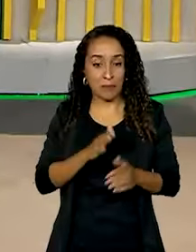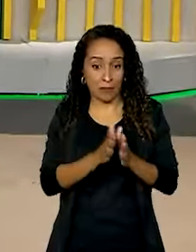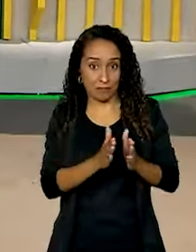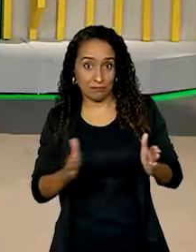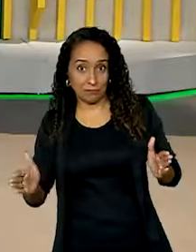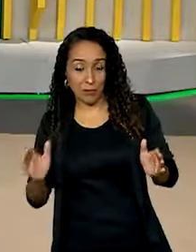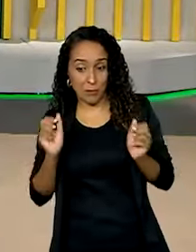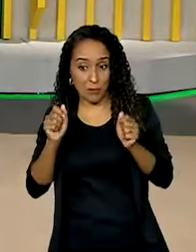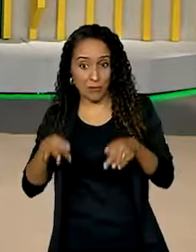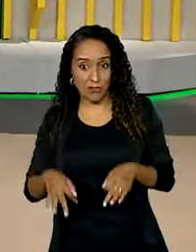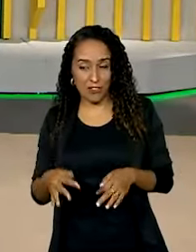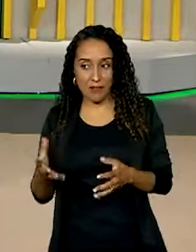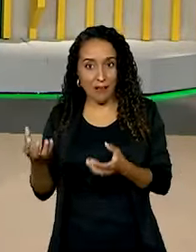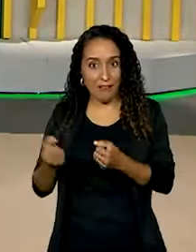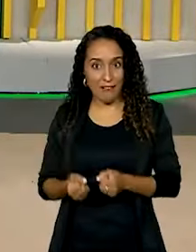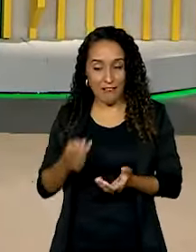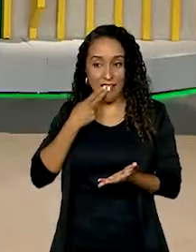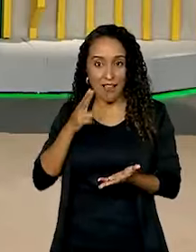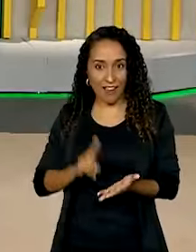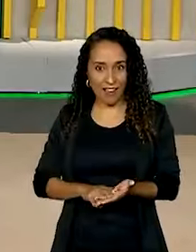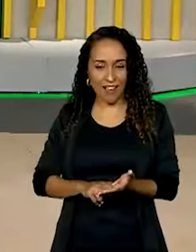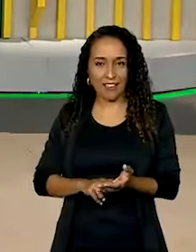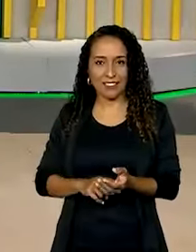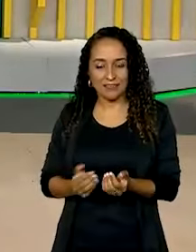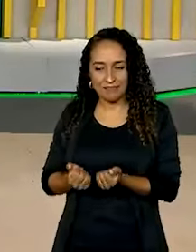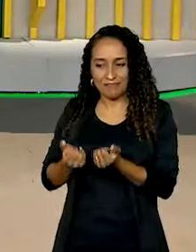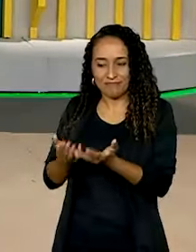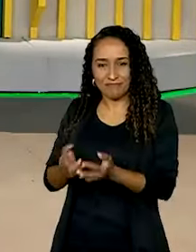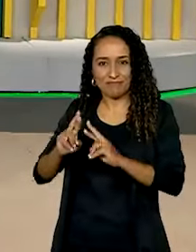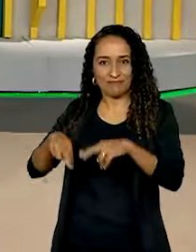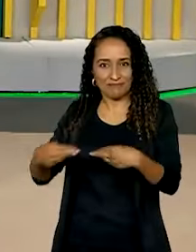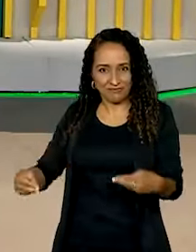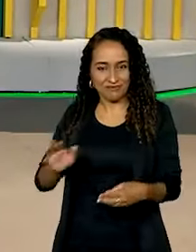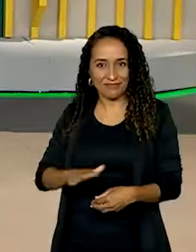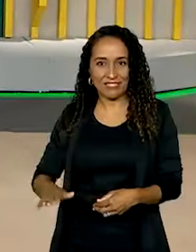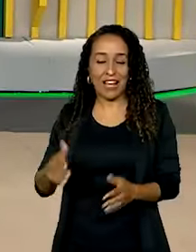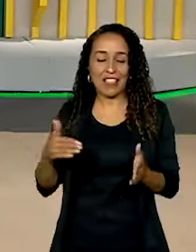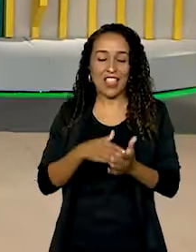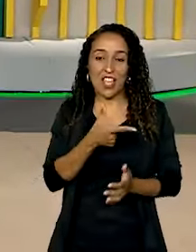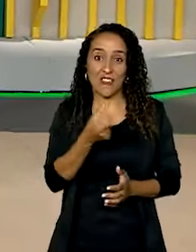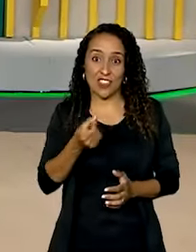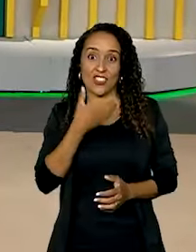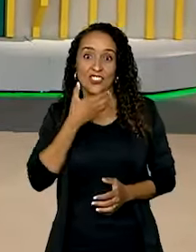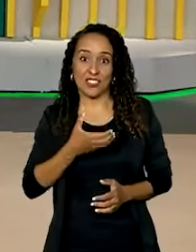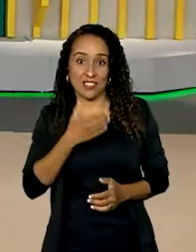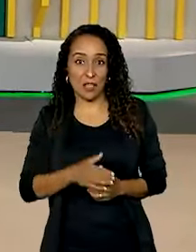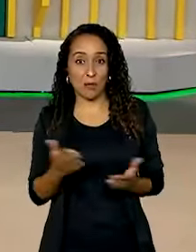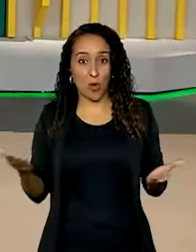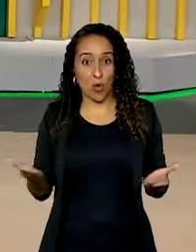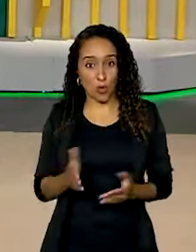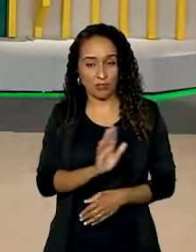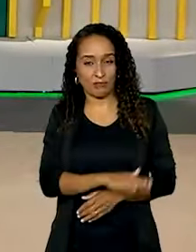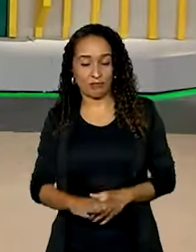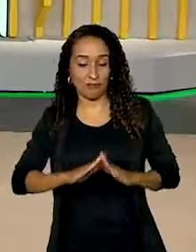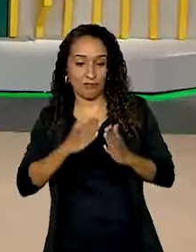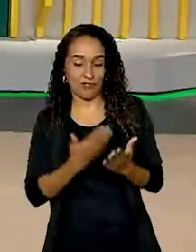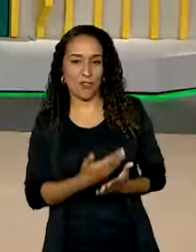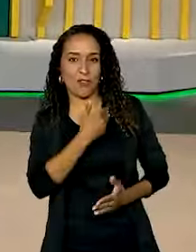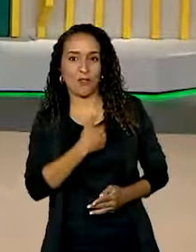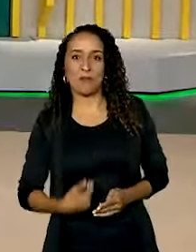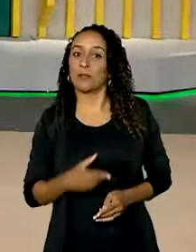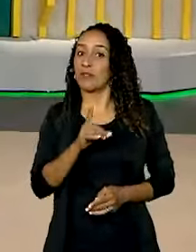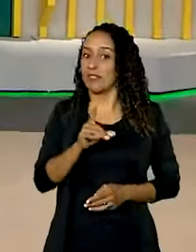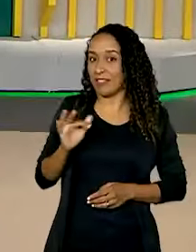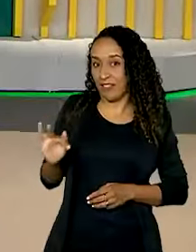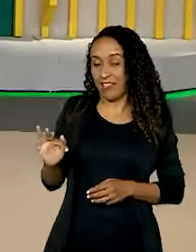final para adotar uma cartinha e fazer uma criança feliz vai até 20 de dezembro. Hoje, crianças de uma escola pública do